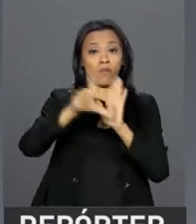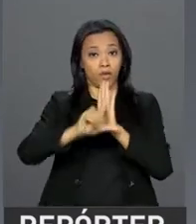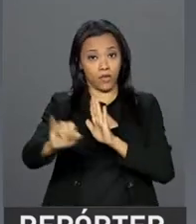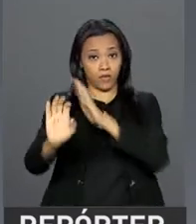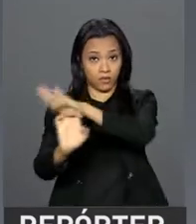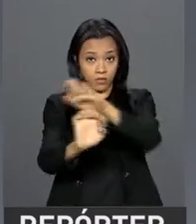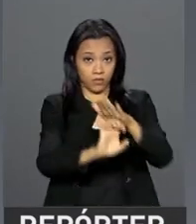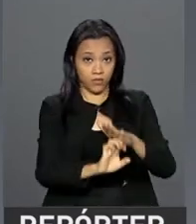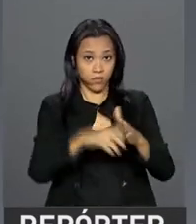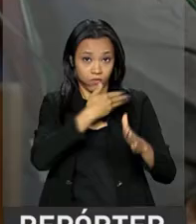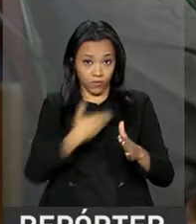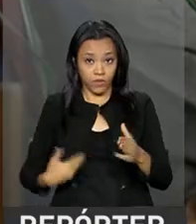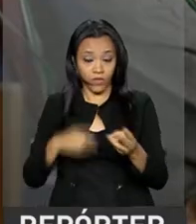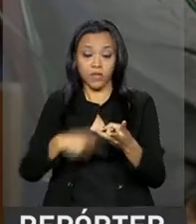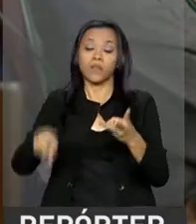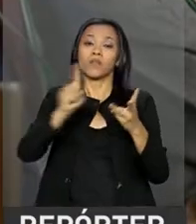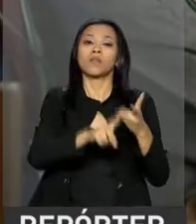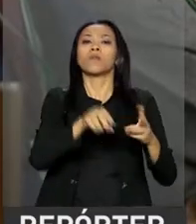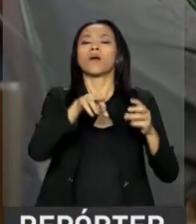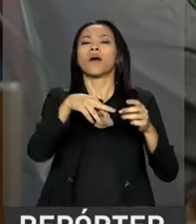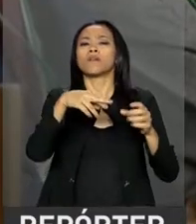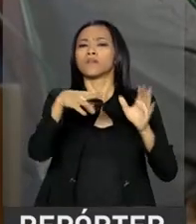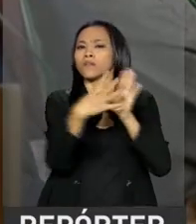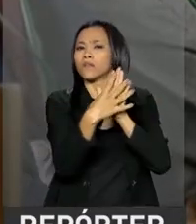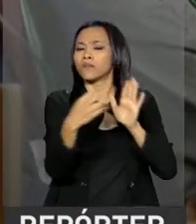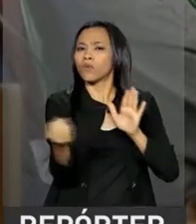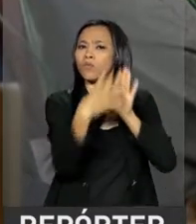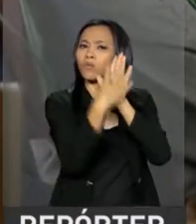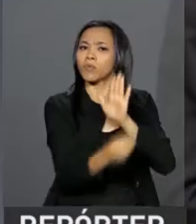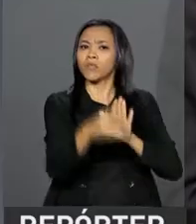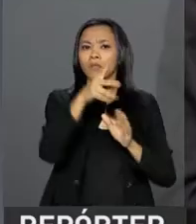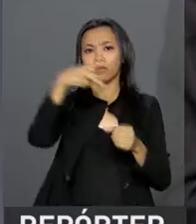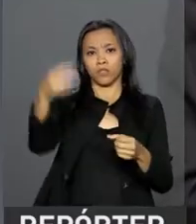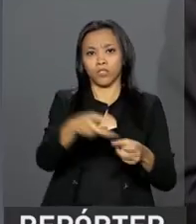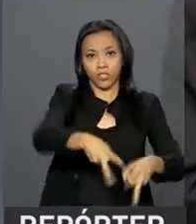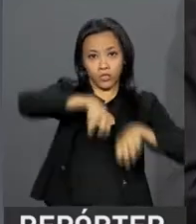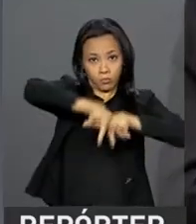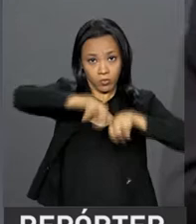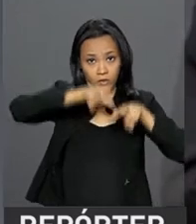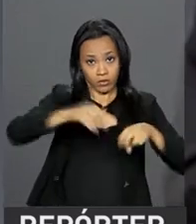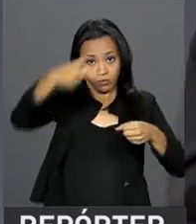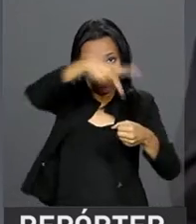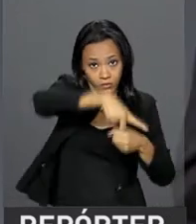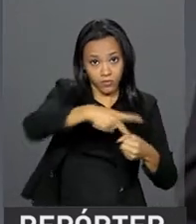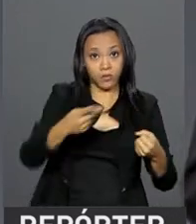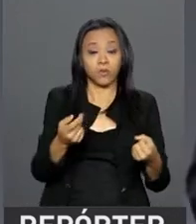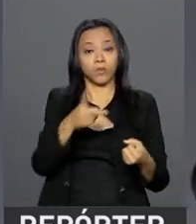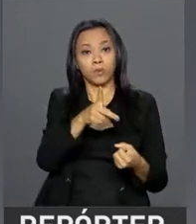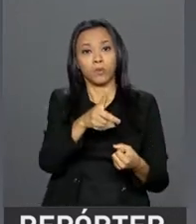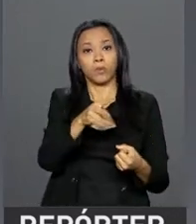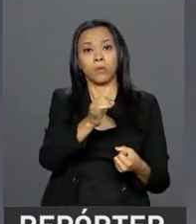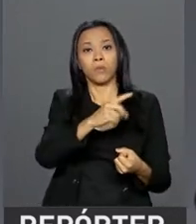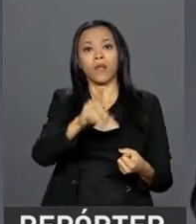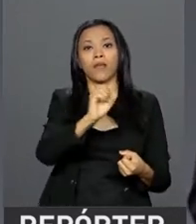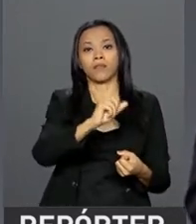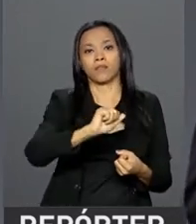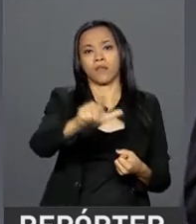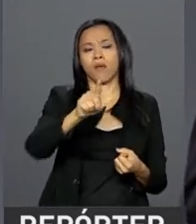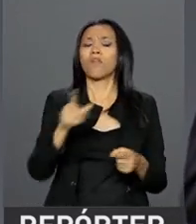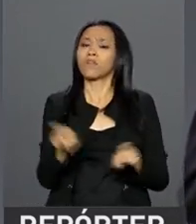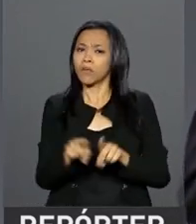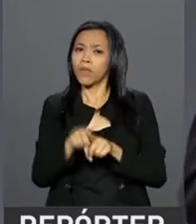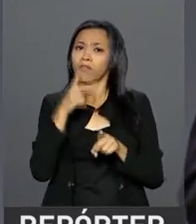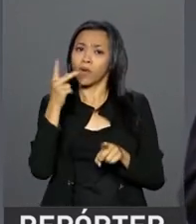do marco regulatório do pré-sal e o portal único de exportação. Ele comentou ainda a importância da participação da